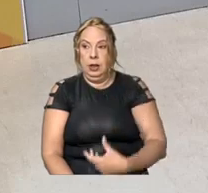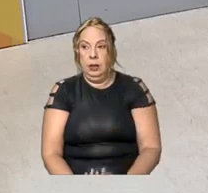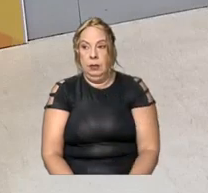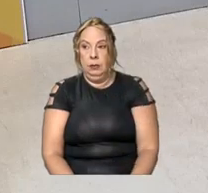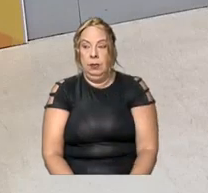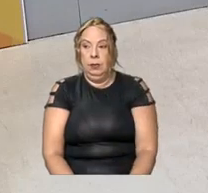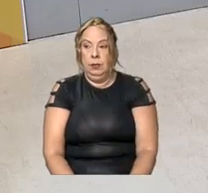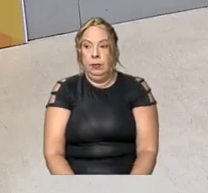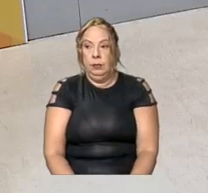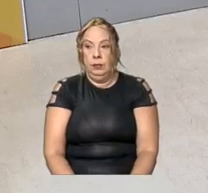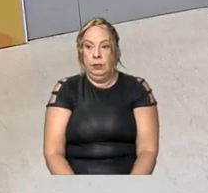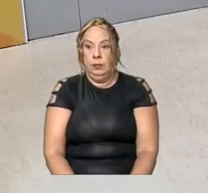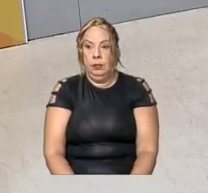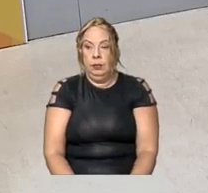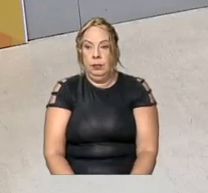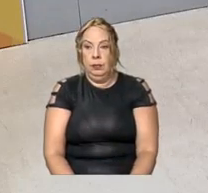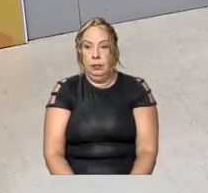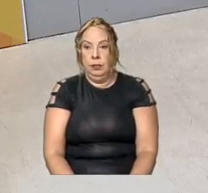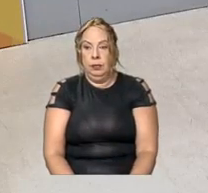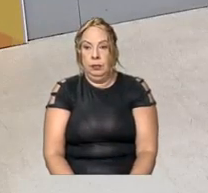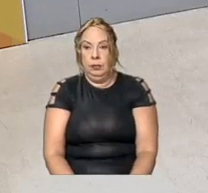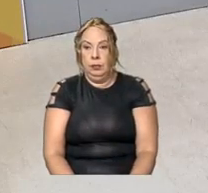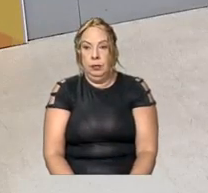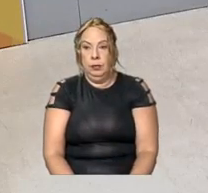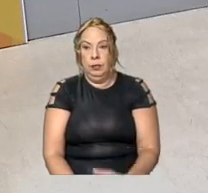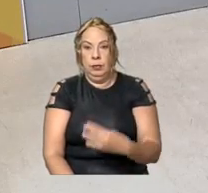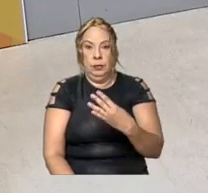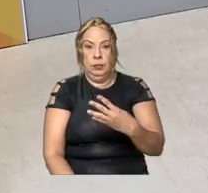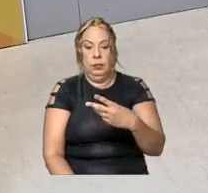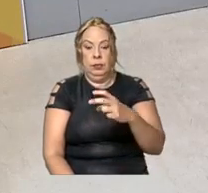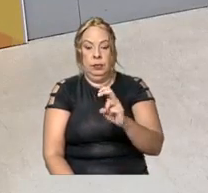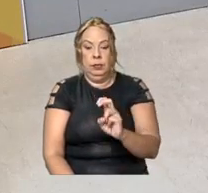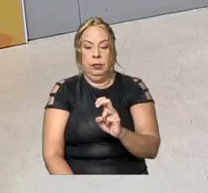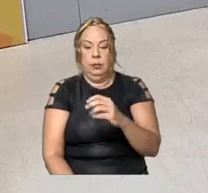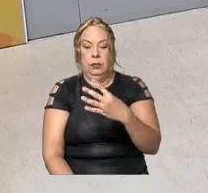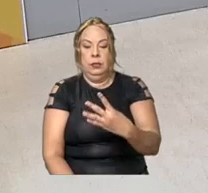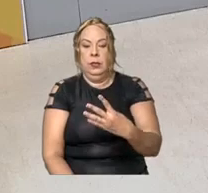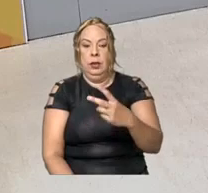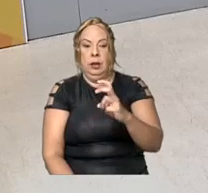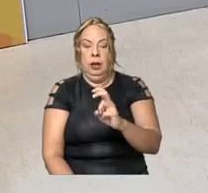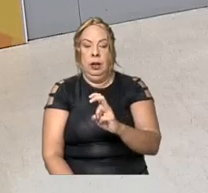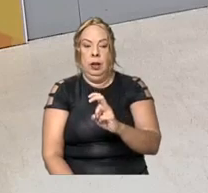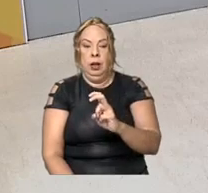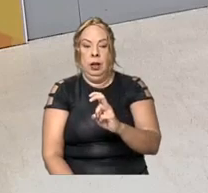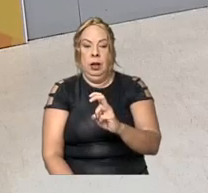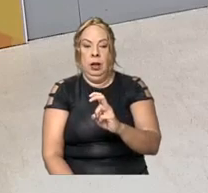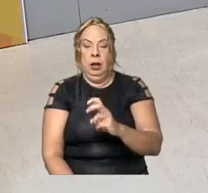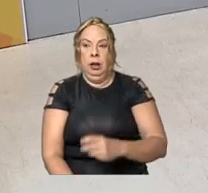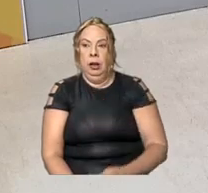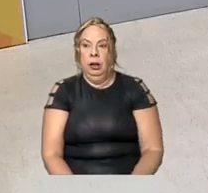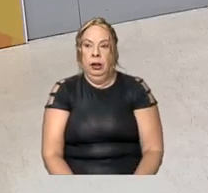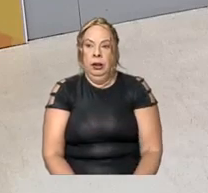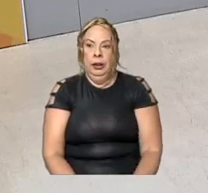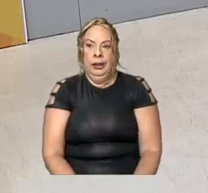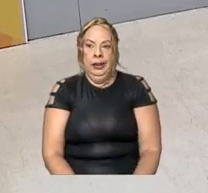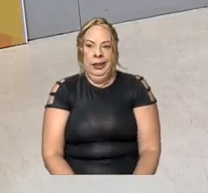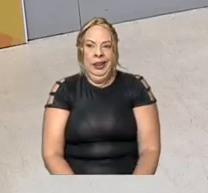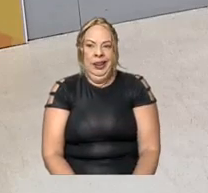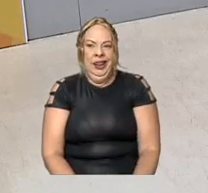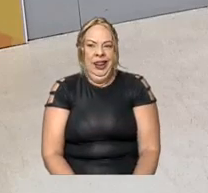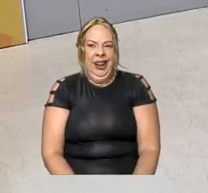13, põe lá no painel, número 13. E número 45. 45, gente linda. Vamos